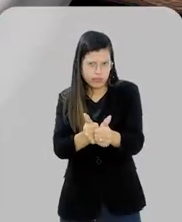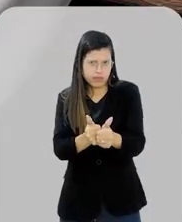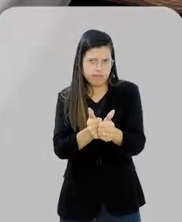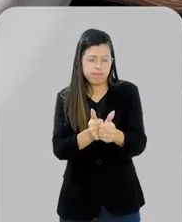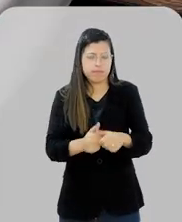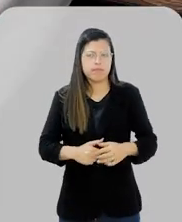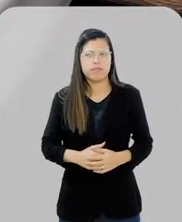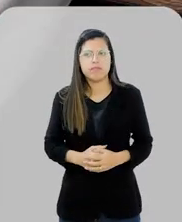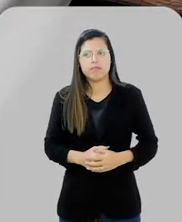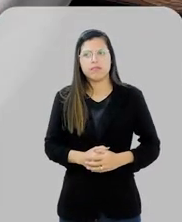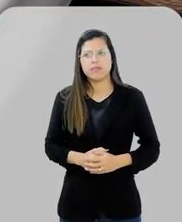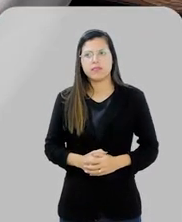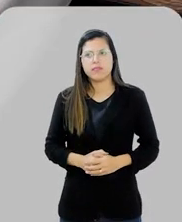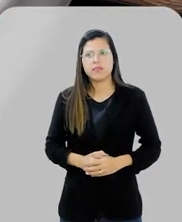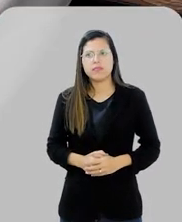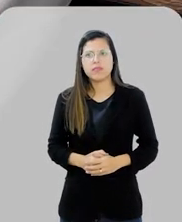médico?